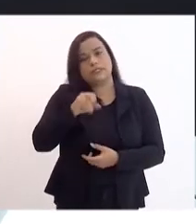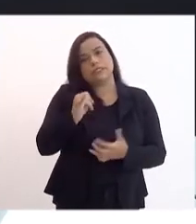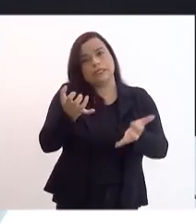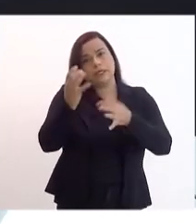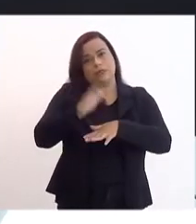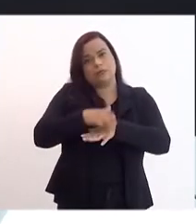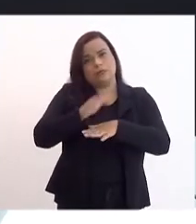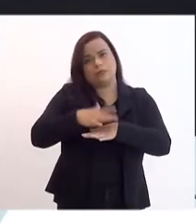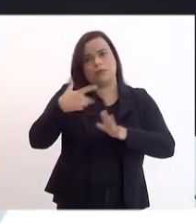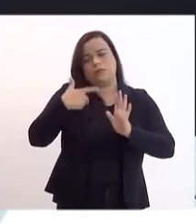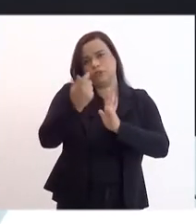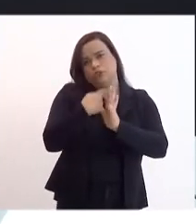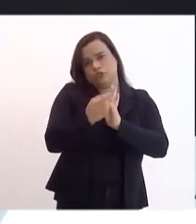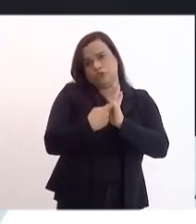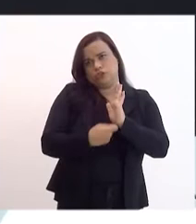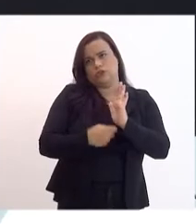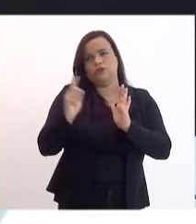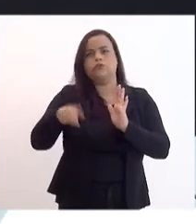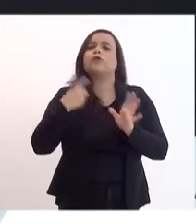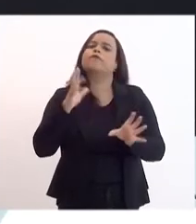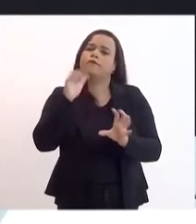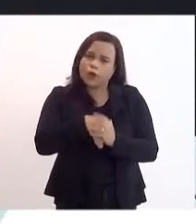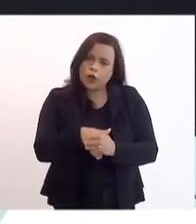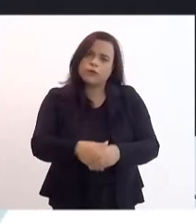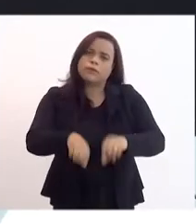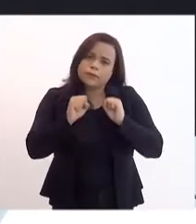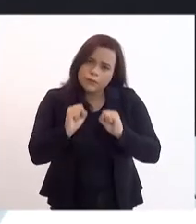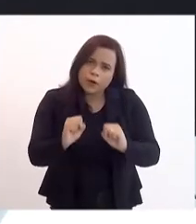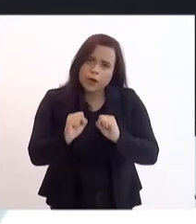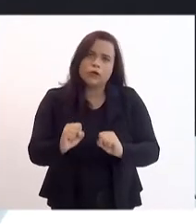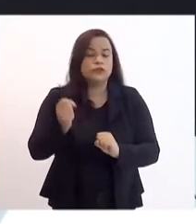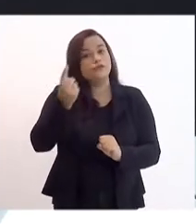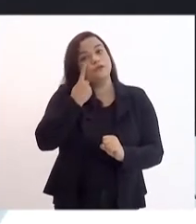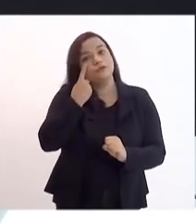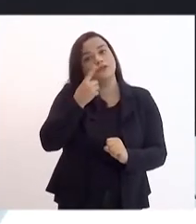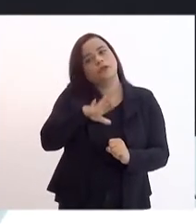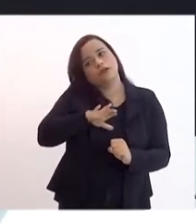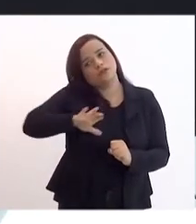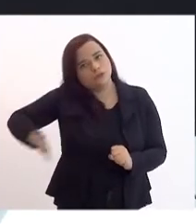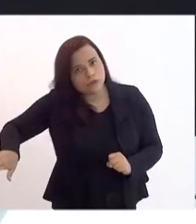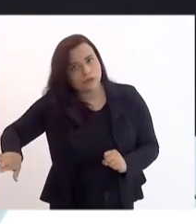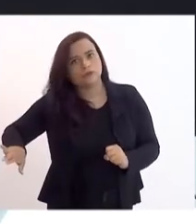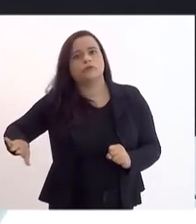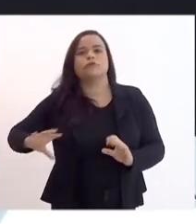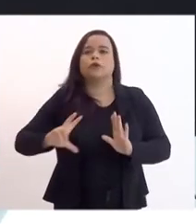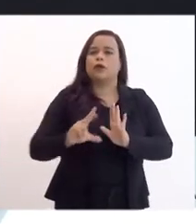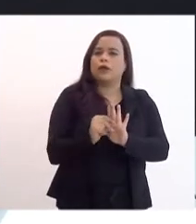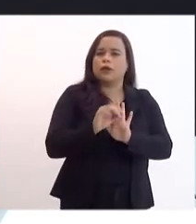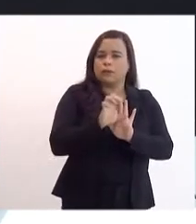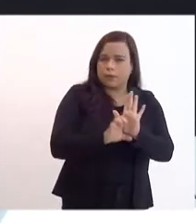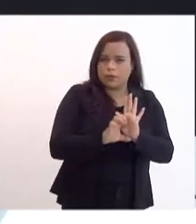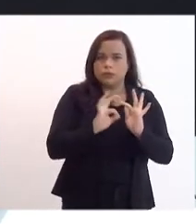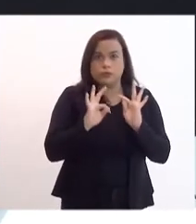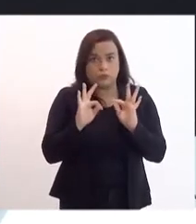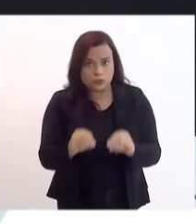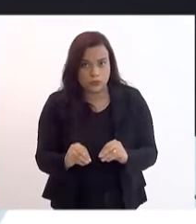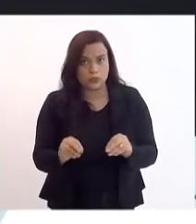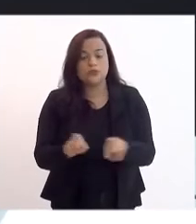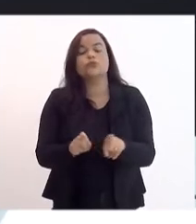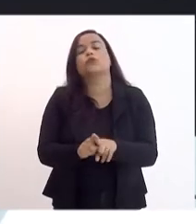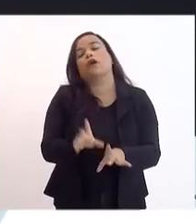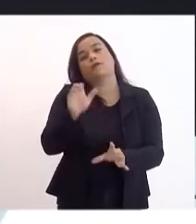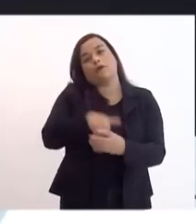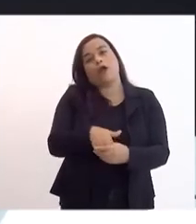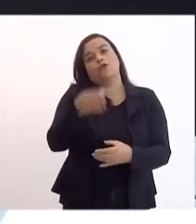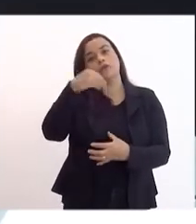escrevo, a gente devia votar por rejeitar todas as emendas e, no voto,